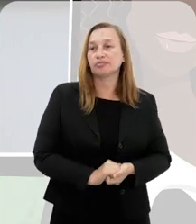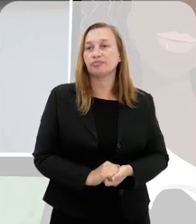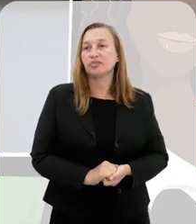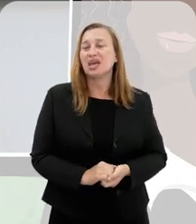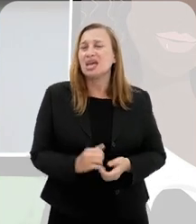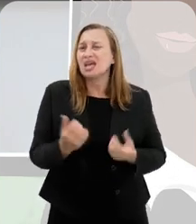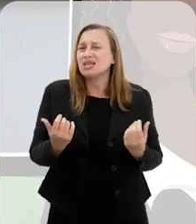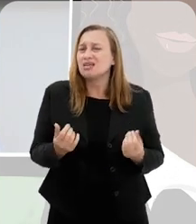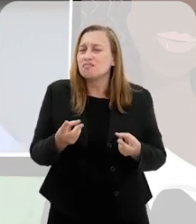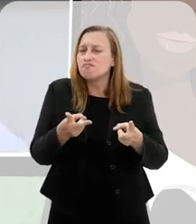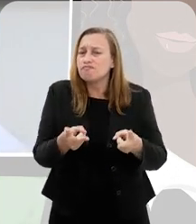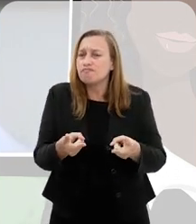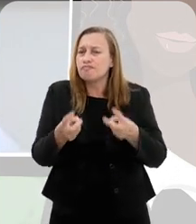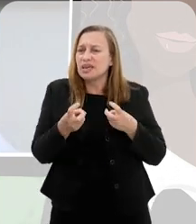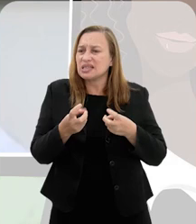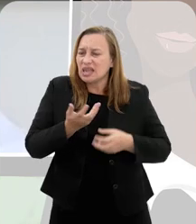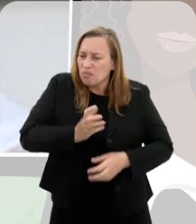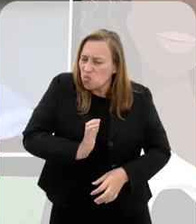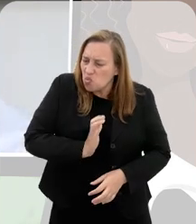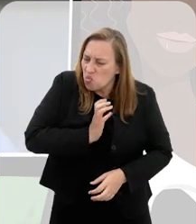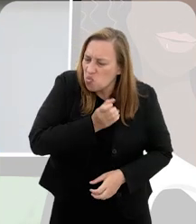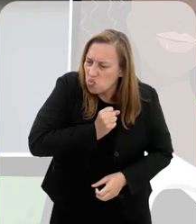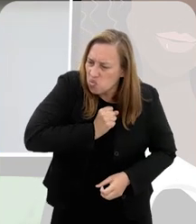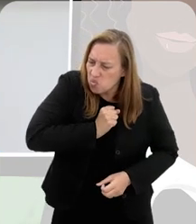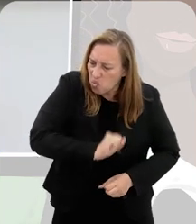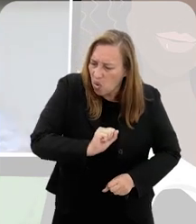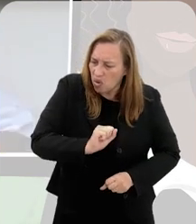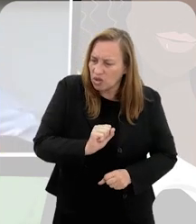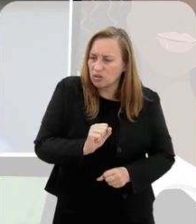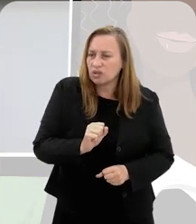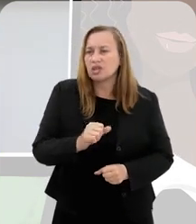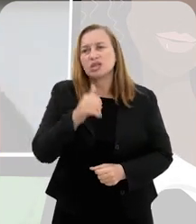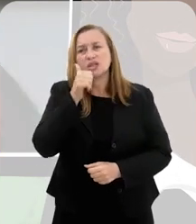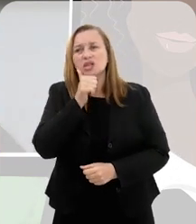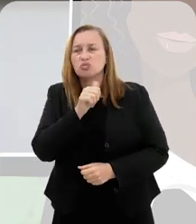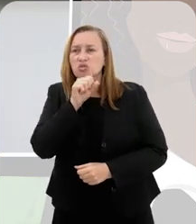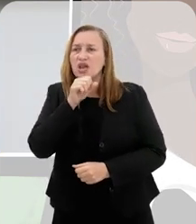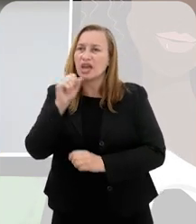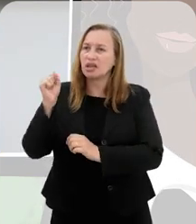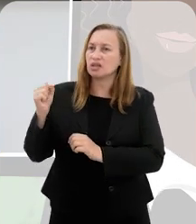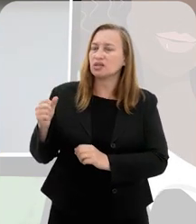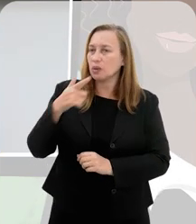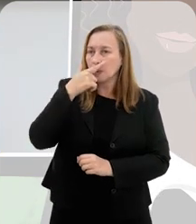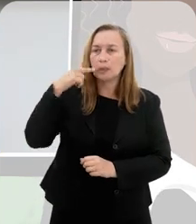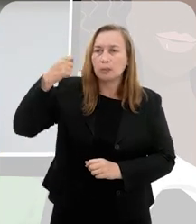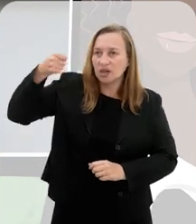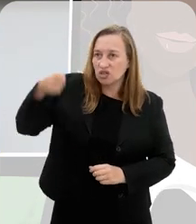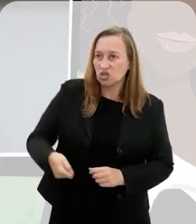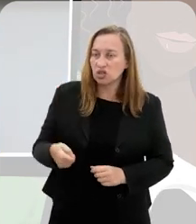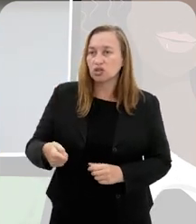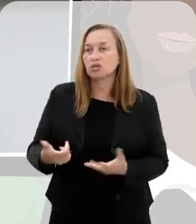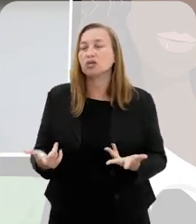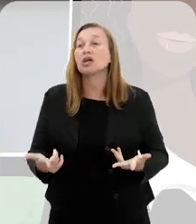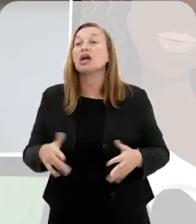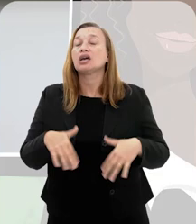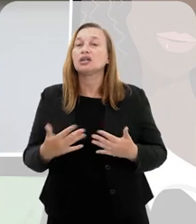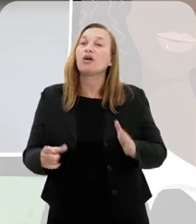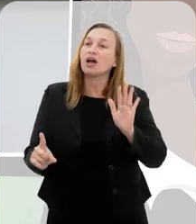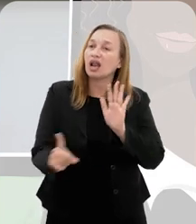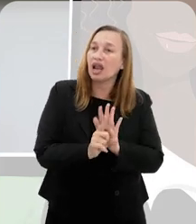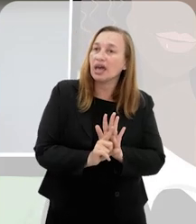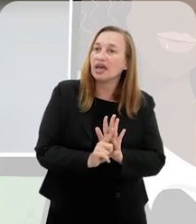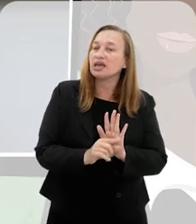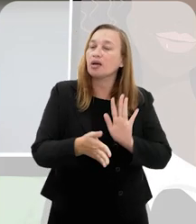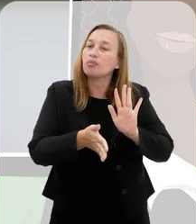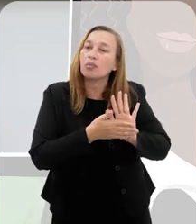mães, né? A gente percebe a misoginia, o machismo entranhado nessas estruturas. E a partir daí,